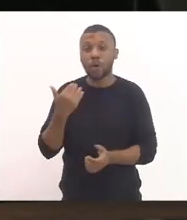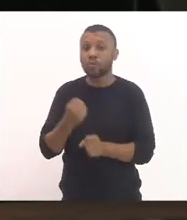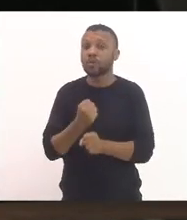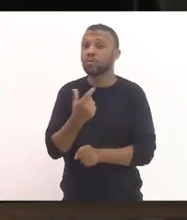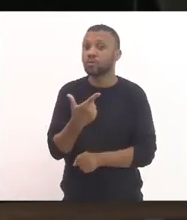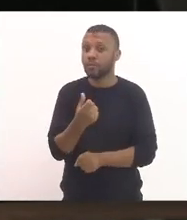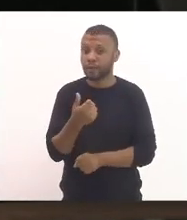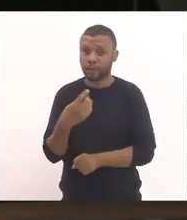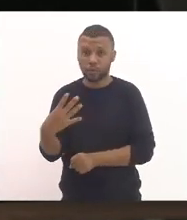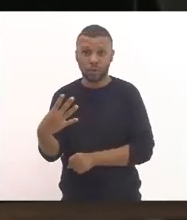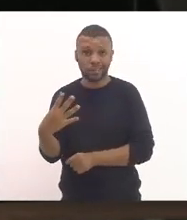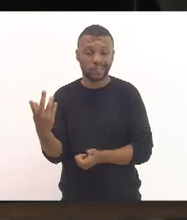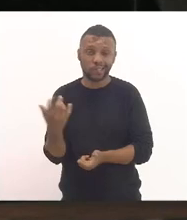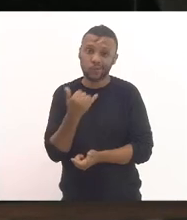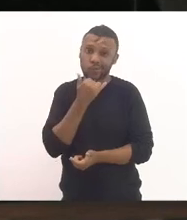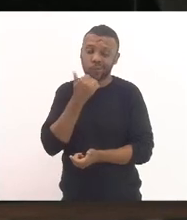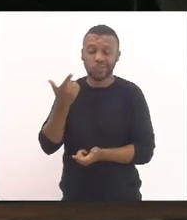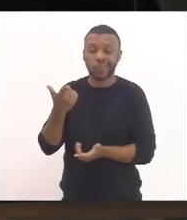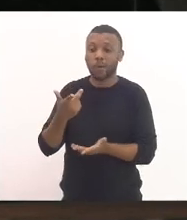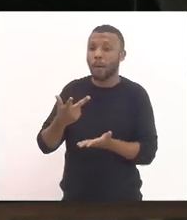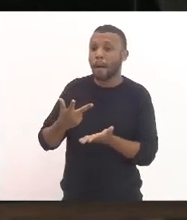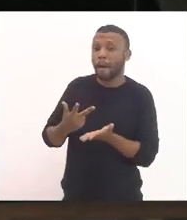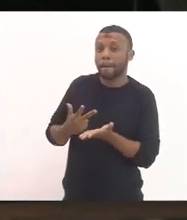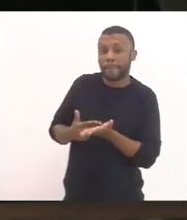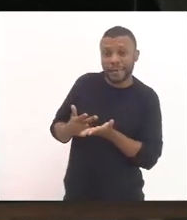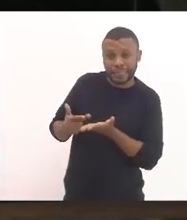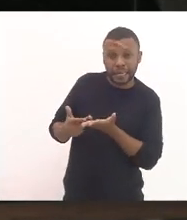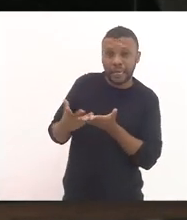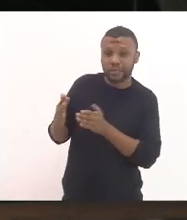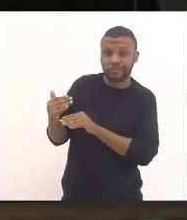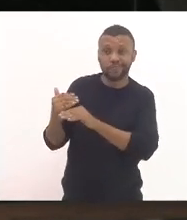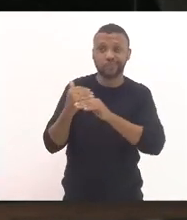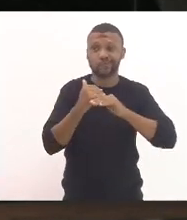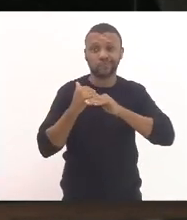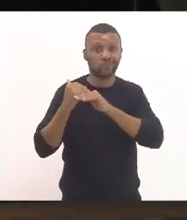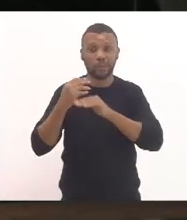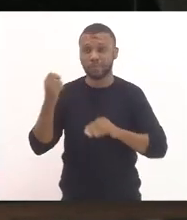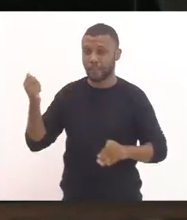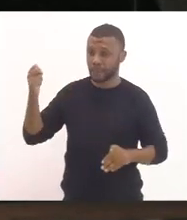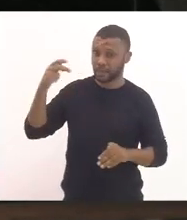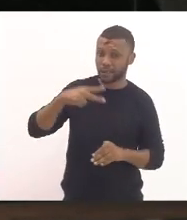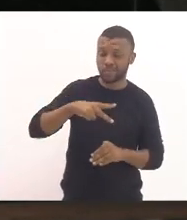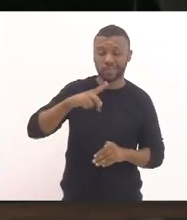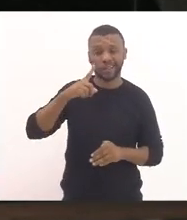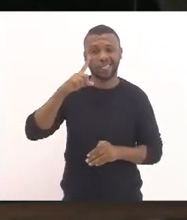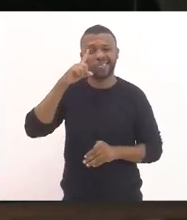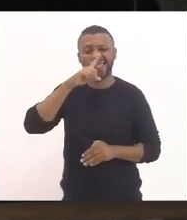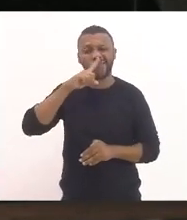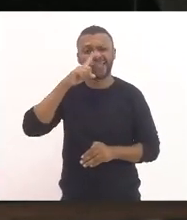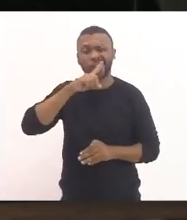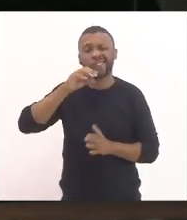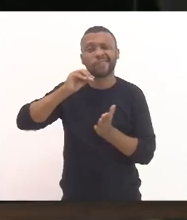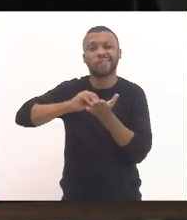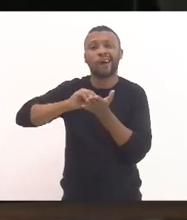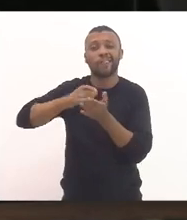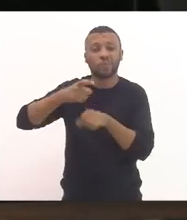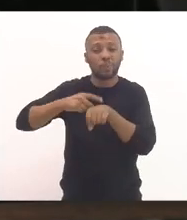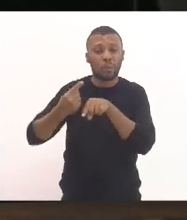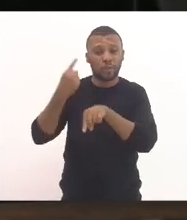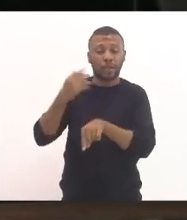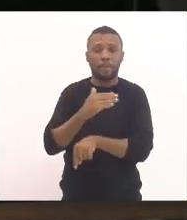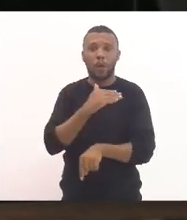e eu não tenho qualidade eu estou com a minha atenção defasada e quando ele faleceu